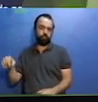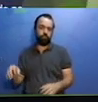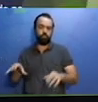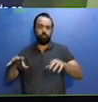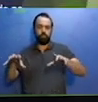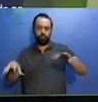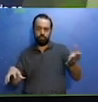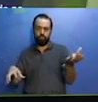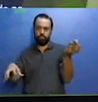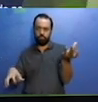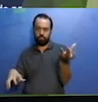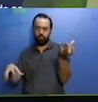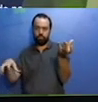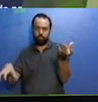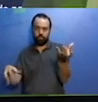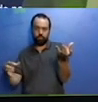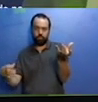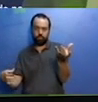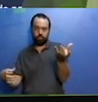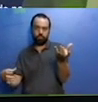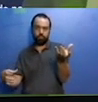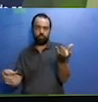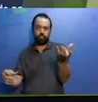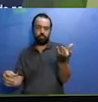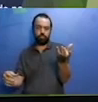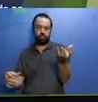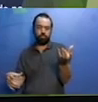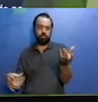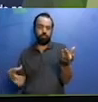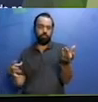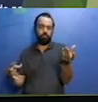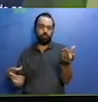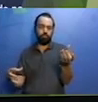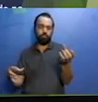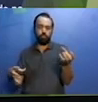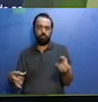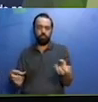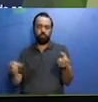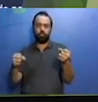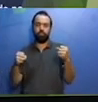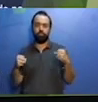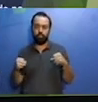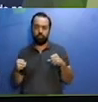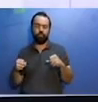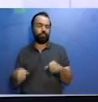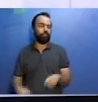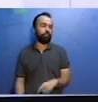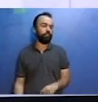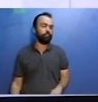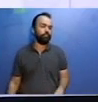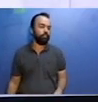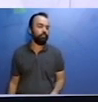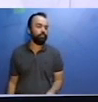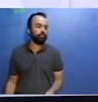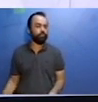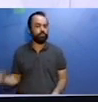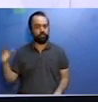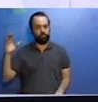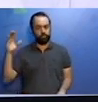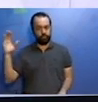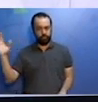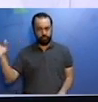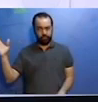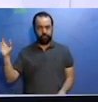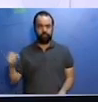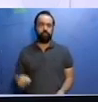não perdemos nenhuma das duas substâncias. As duas foram recolhidas no processo. Aqui nós temos um